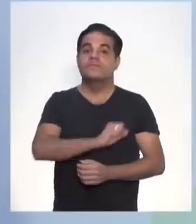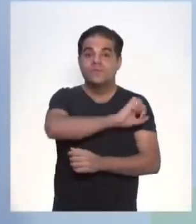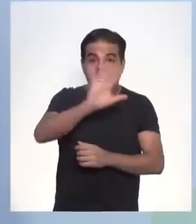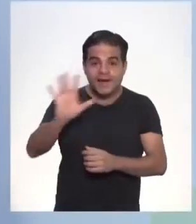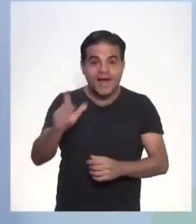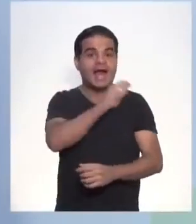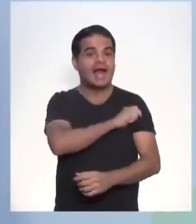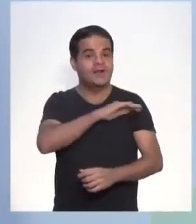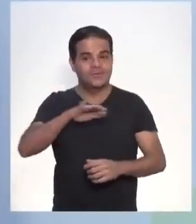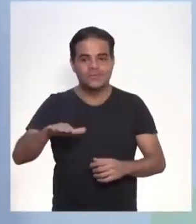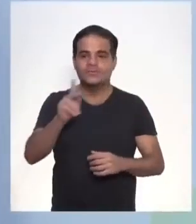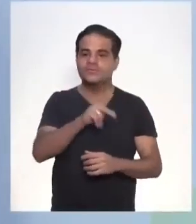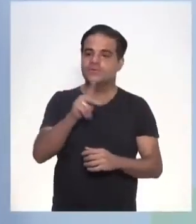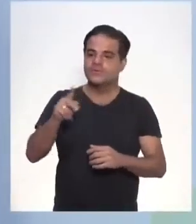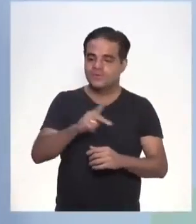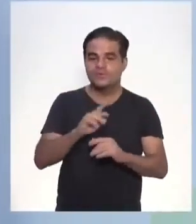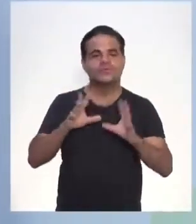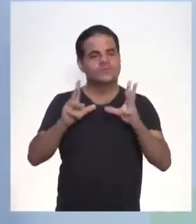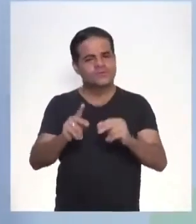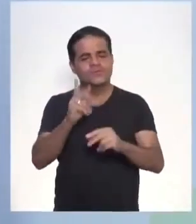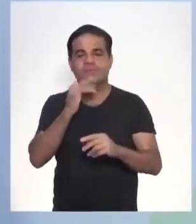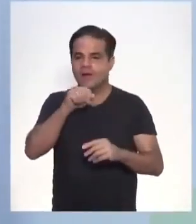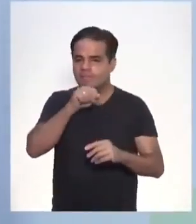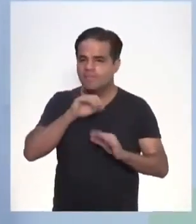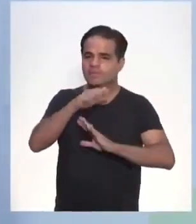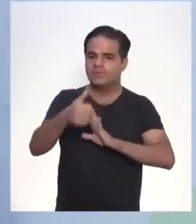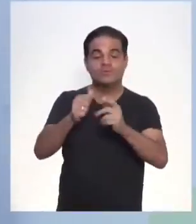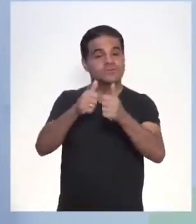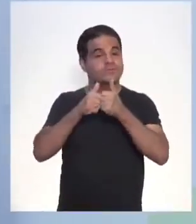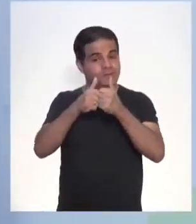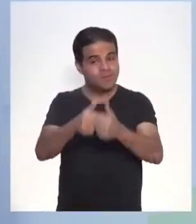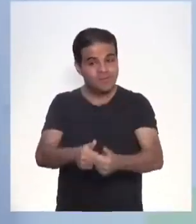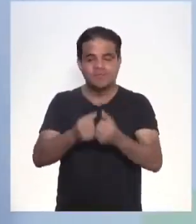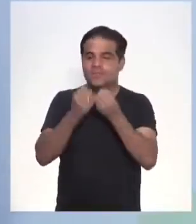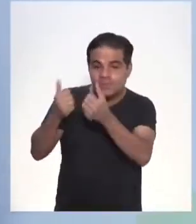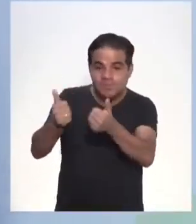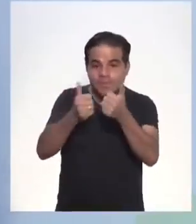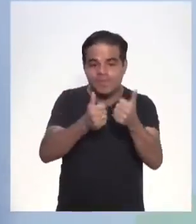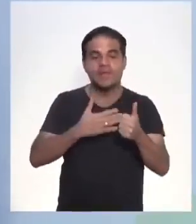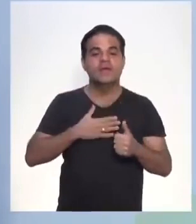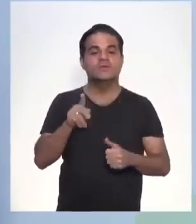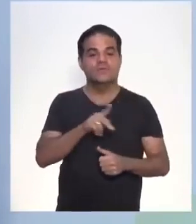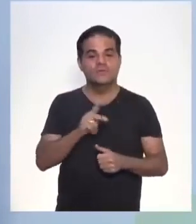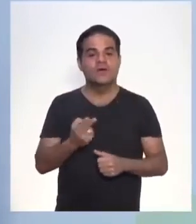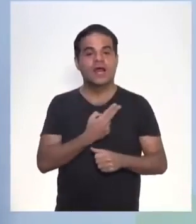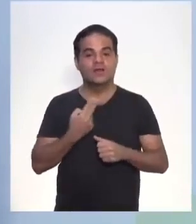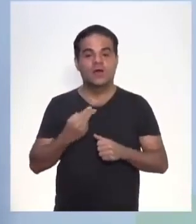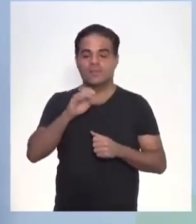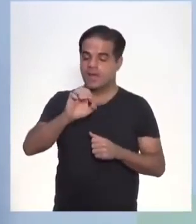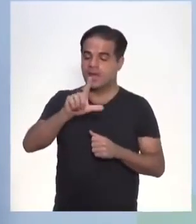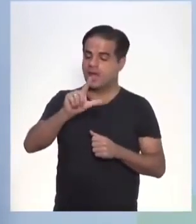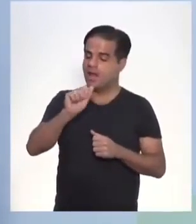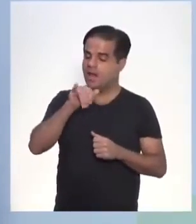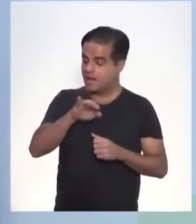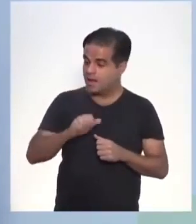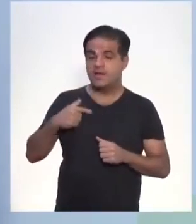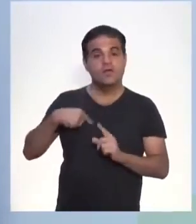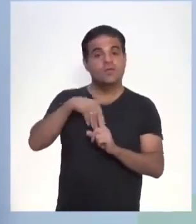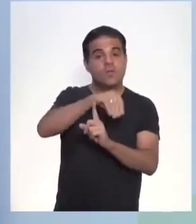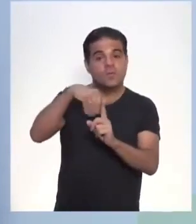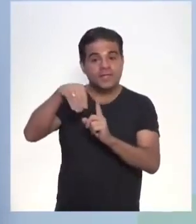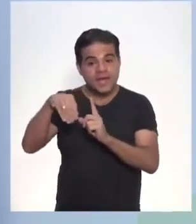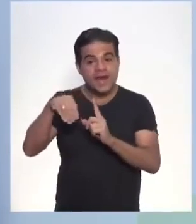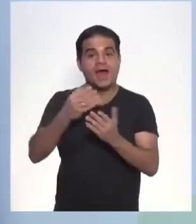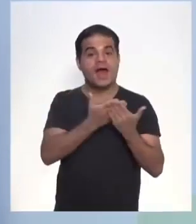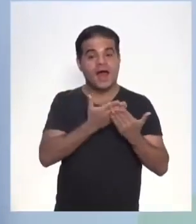Olá, alunos, professores, pais que nos acompanham, tudo bem? Eu sou a professora Elaine e vou moderar a aula do professor